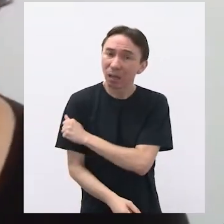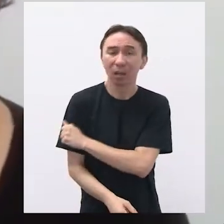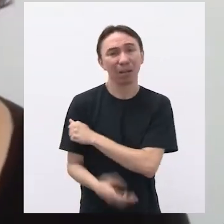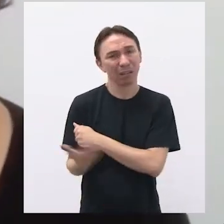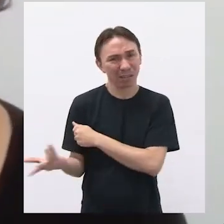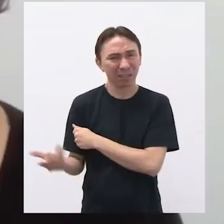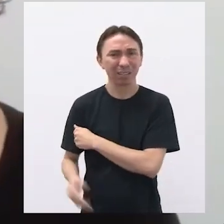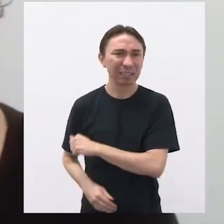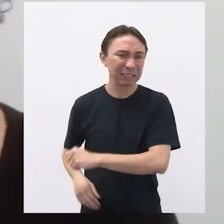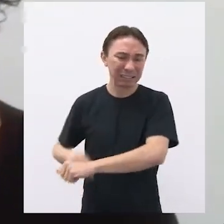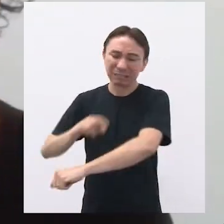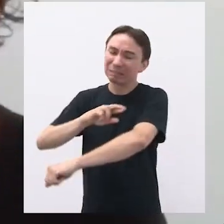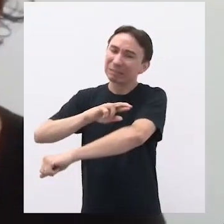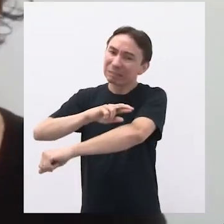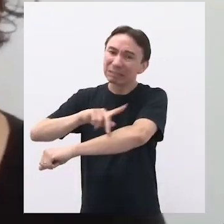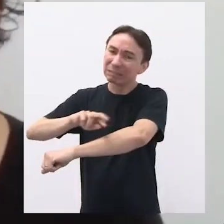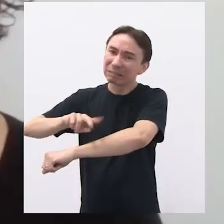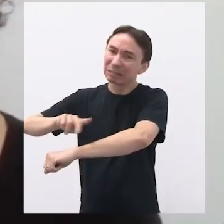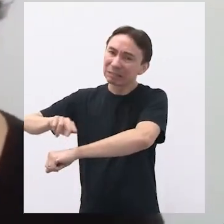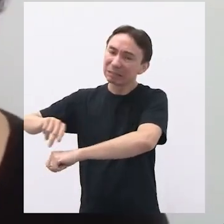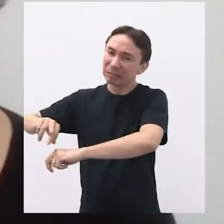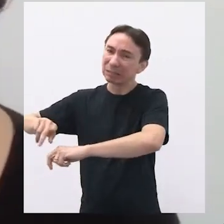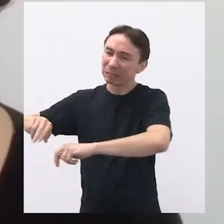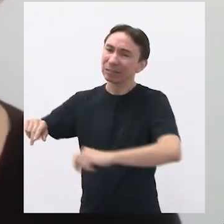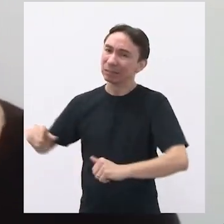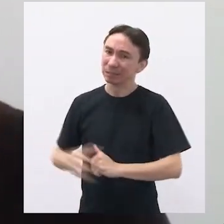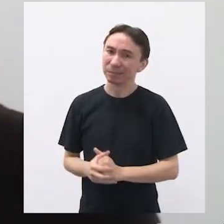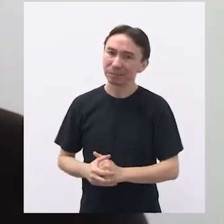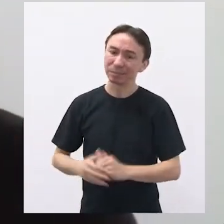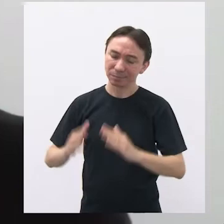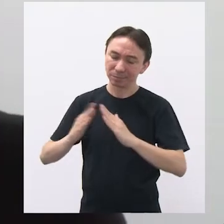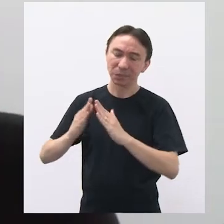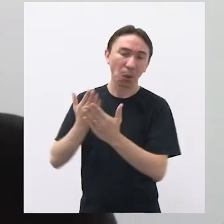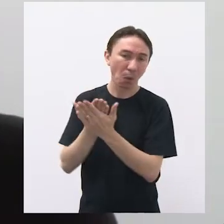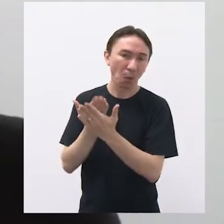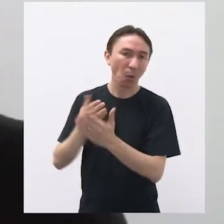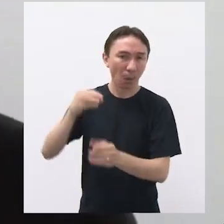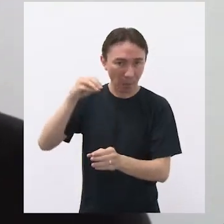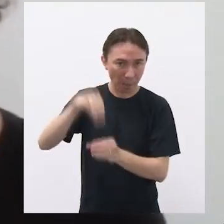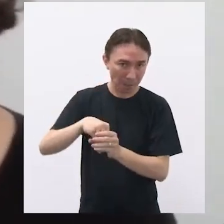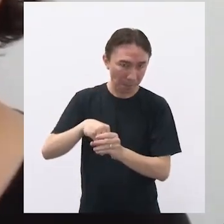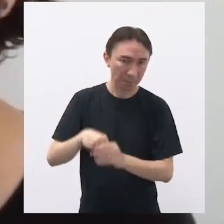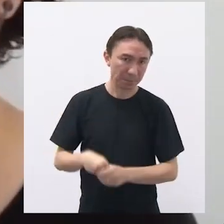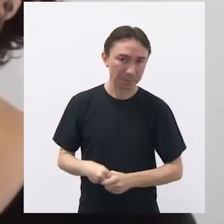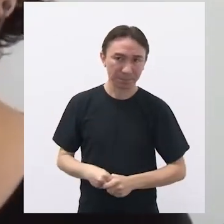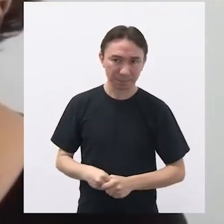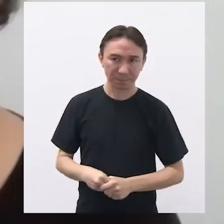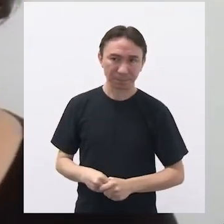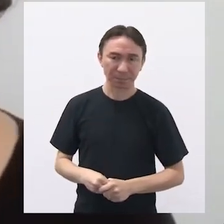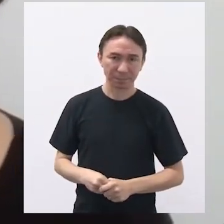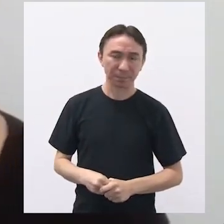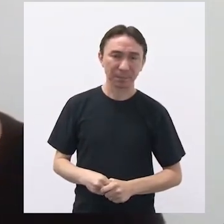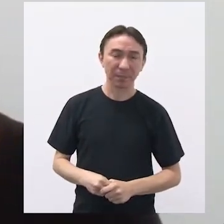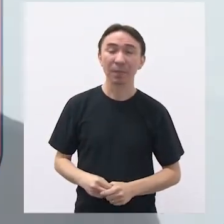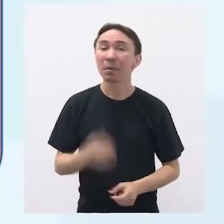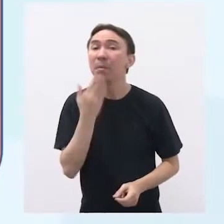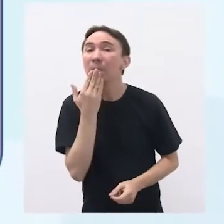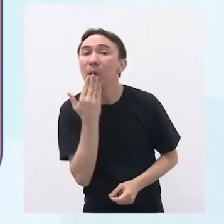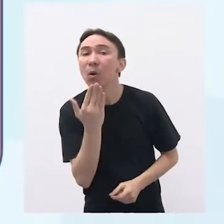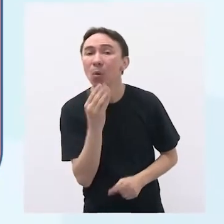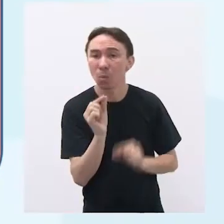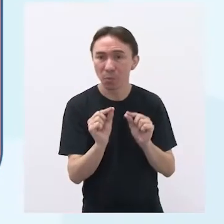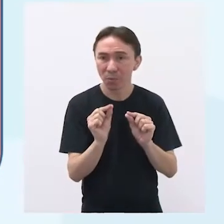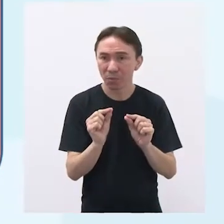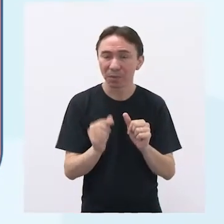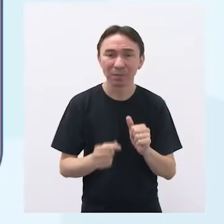diversas etnias e representatividades no espaço escolar, né? Eu queria pedir para vocês voltarem o slide, por gentileza.